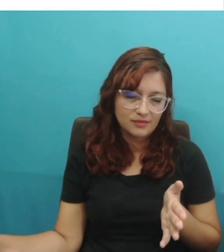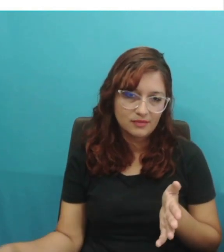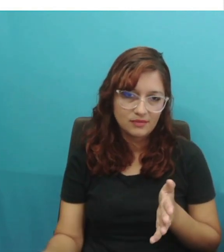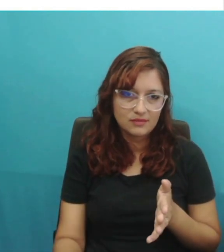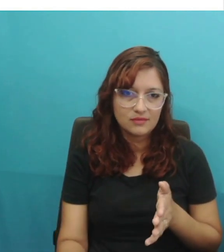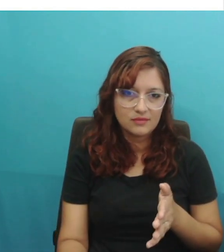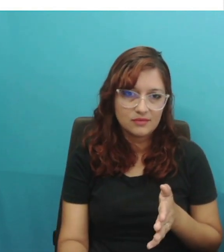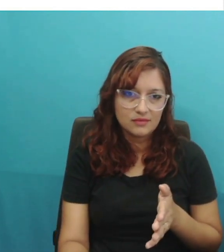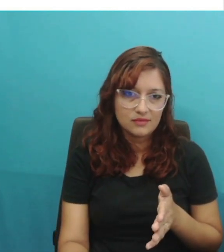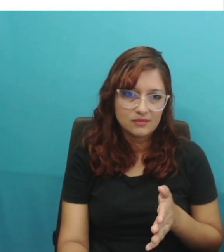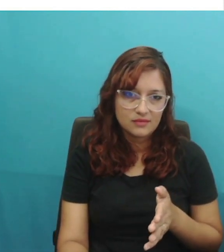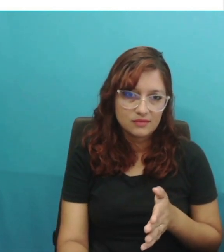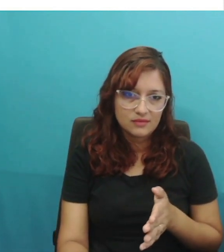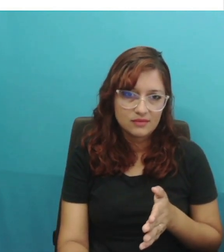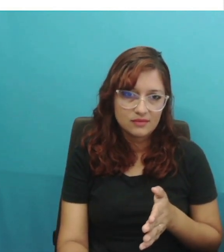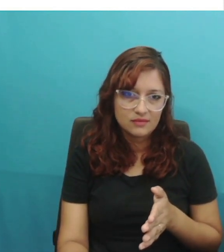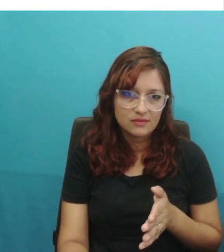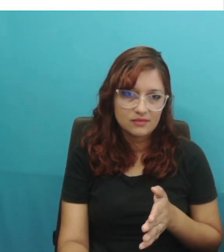Começou.